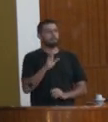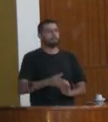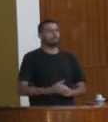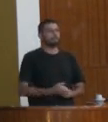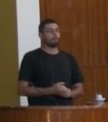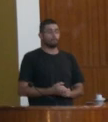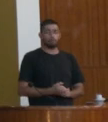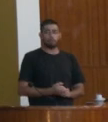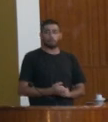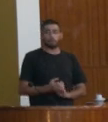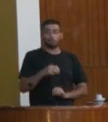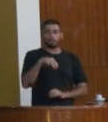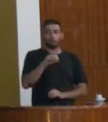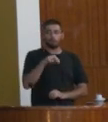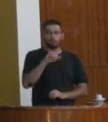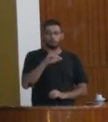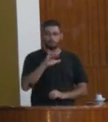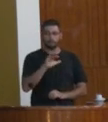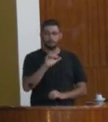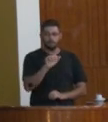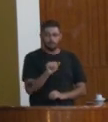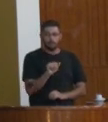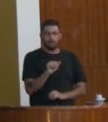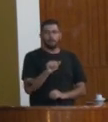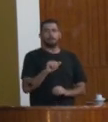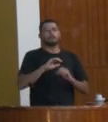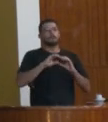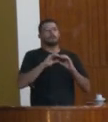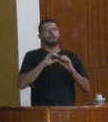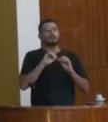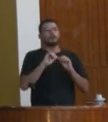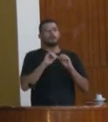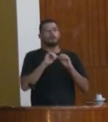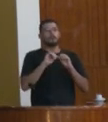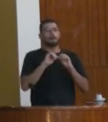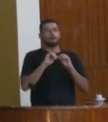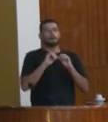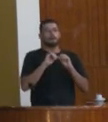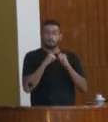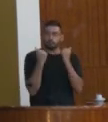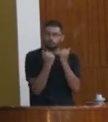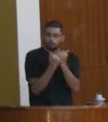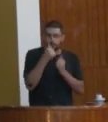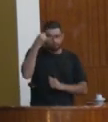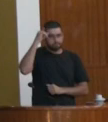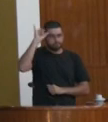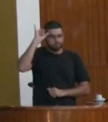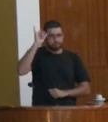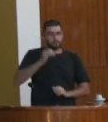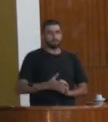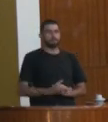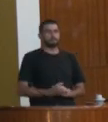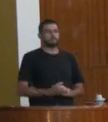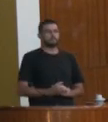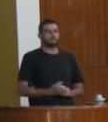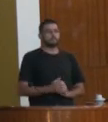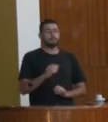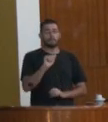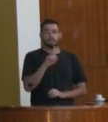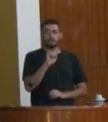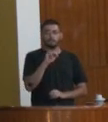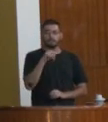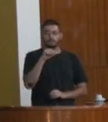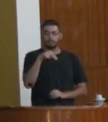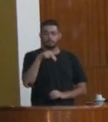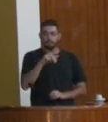Senhora Mônica Marques, da Associação Pestalozzi de Barra do Piraí. Professora Adriana Furtado de